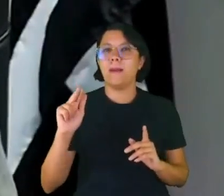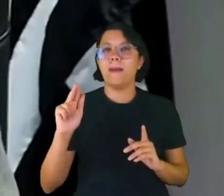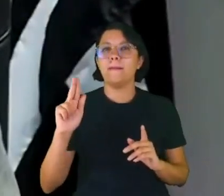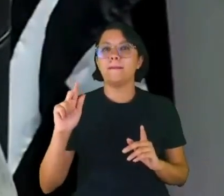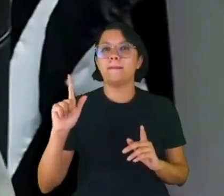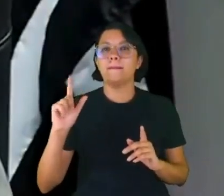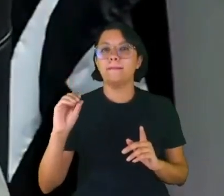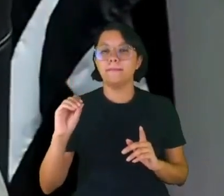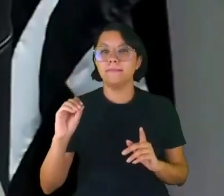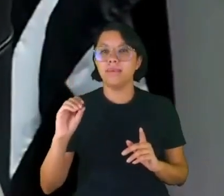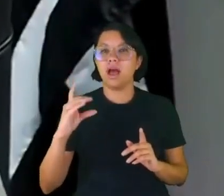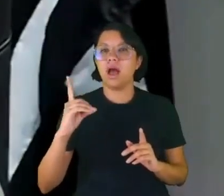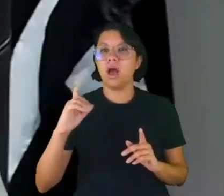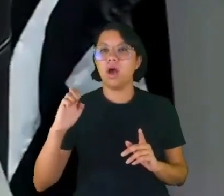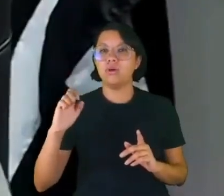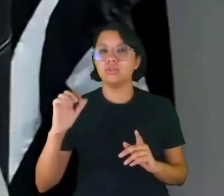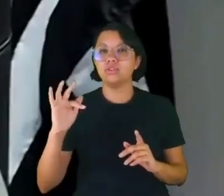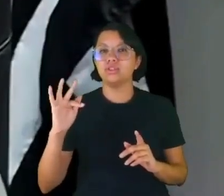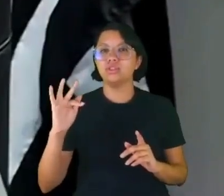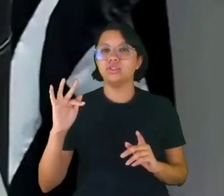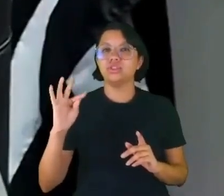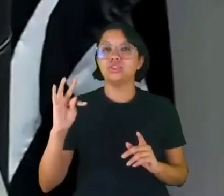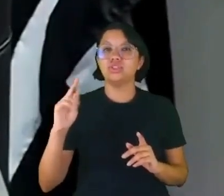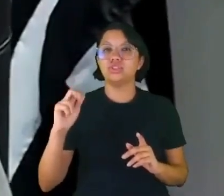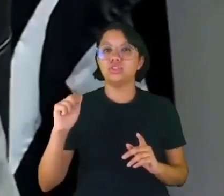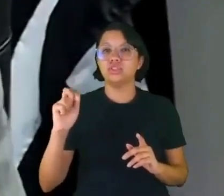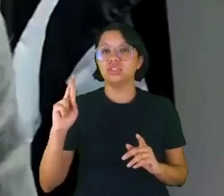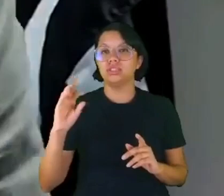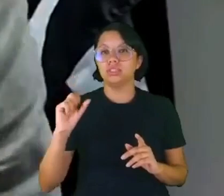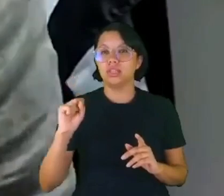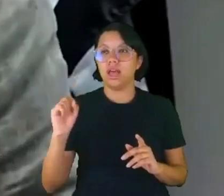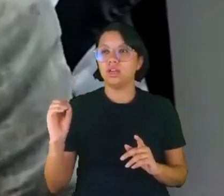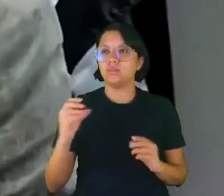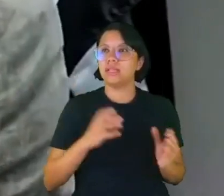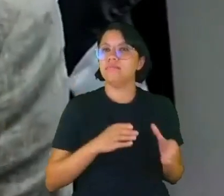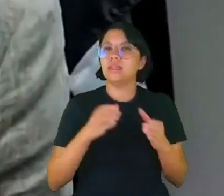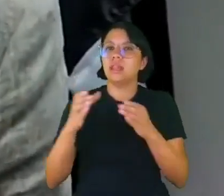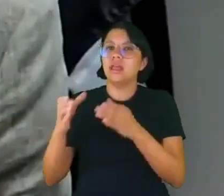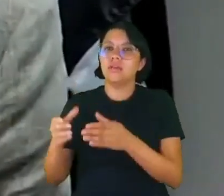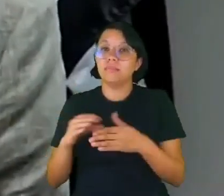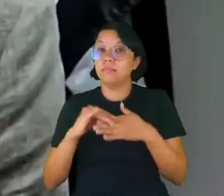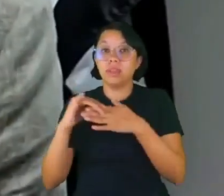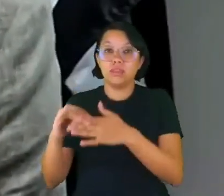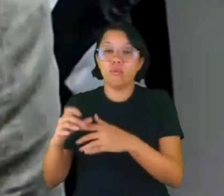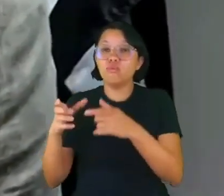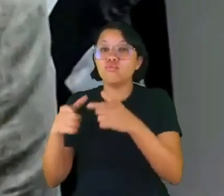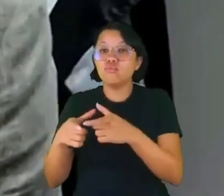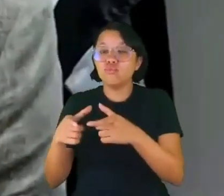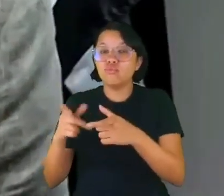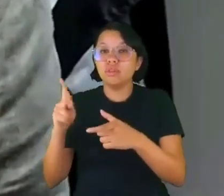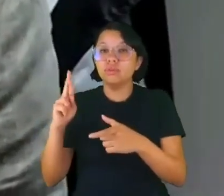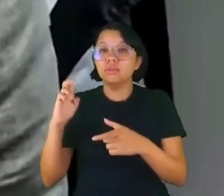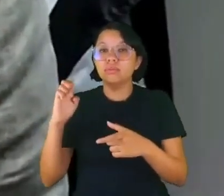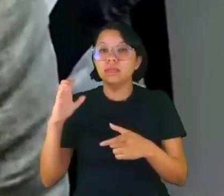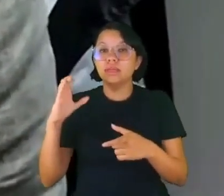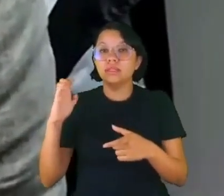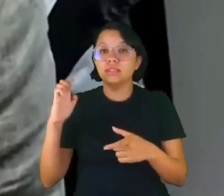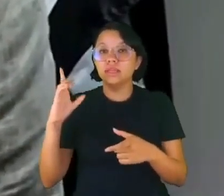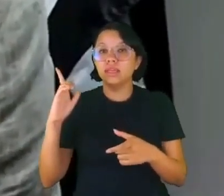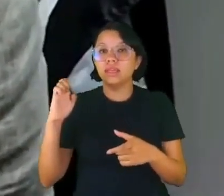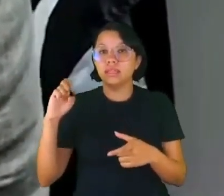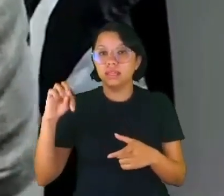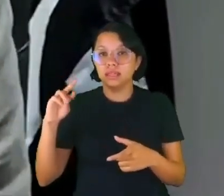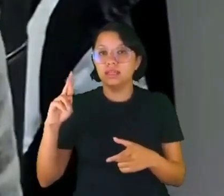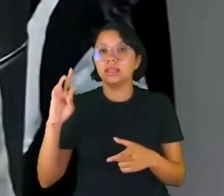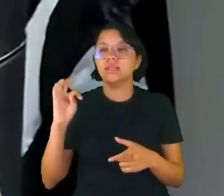Sanseverino. Ele me levou para o núcleo, de precedentes, sabe? E eu conversei com ele, olha, cara,